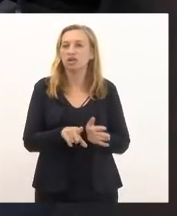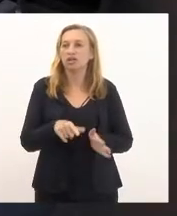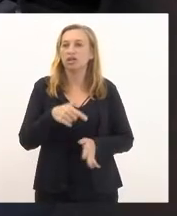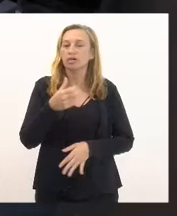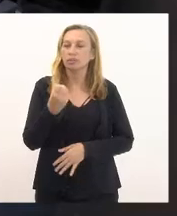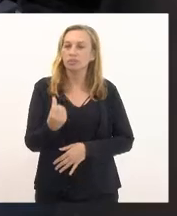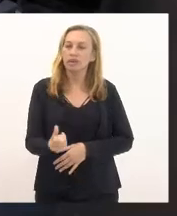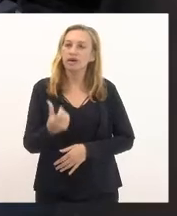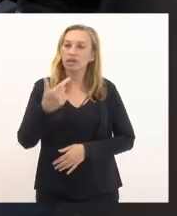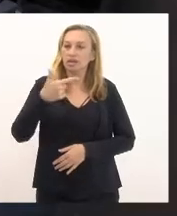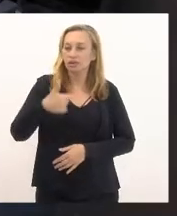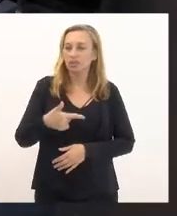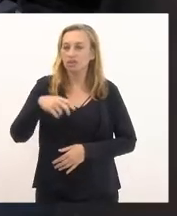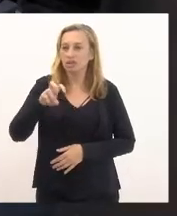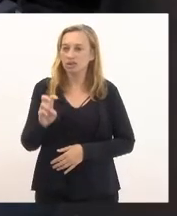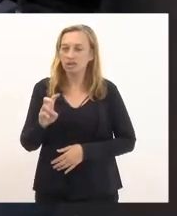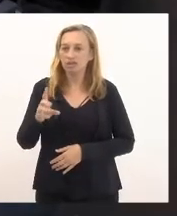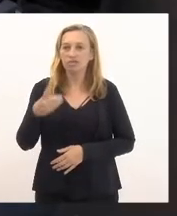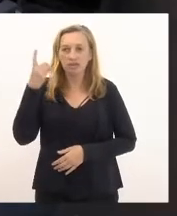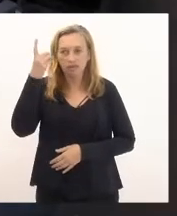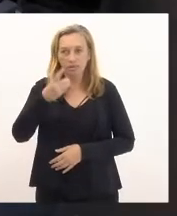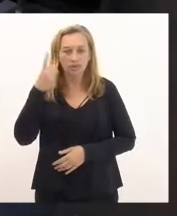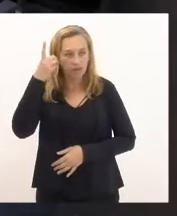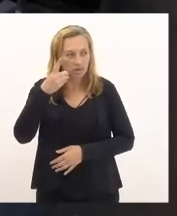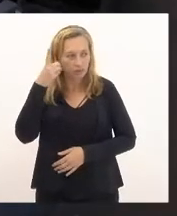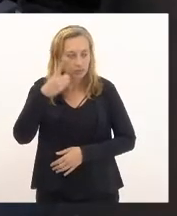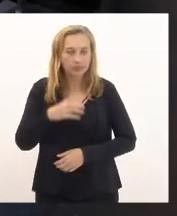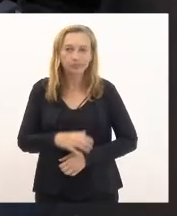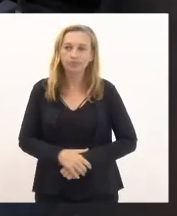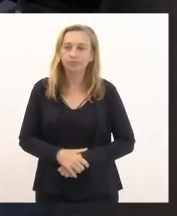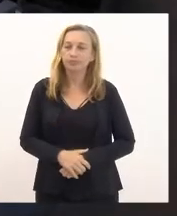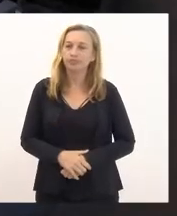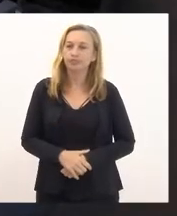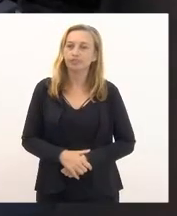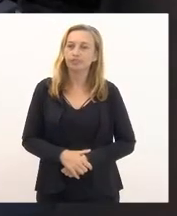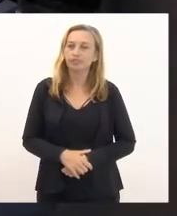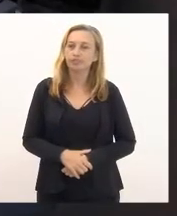18 coautorias. Deputado.